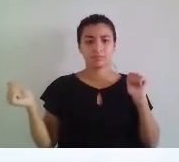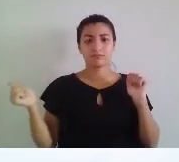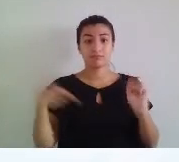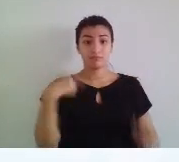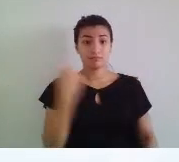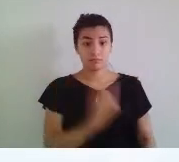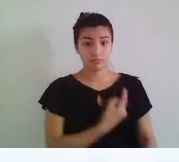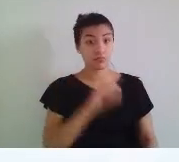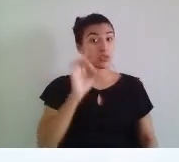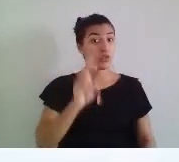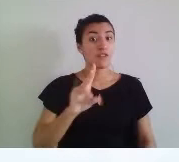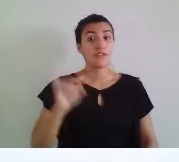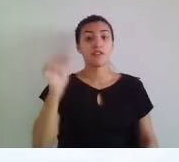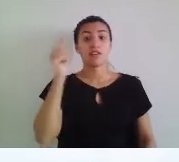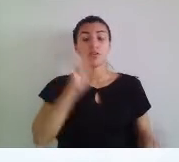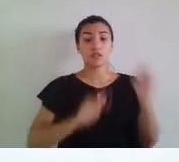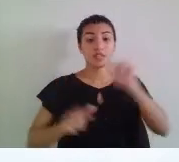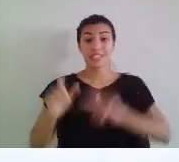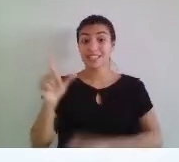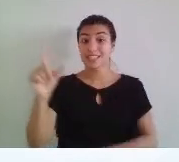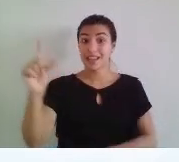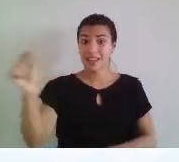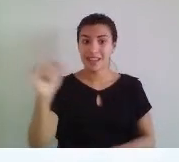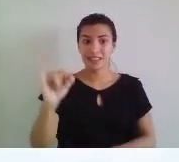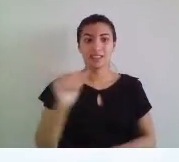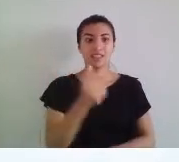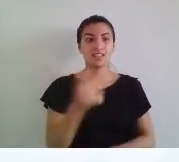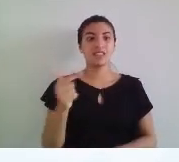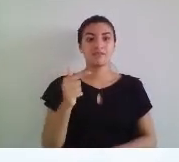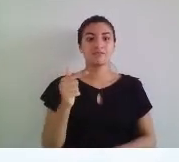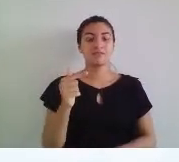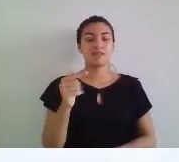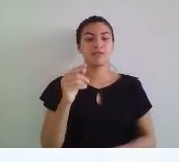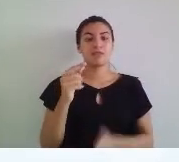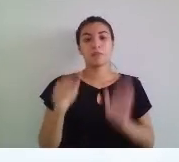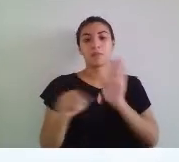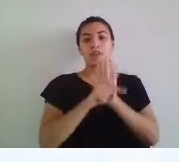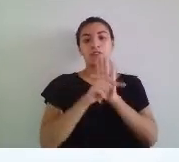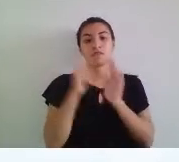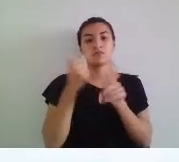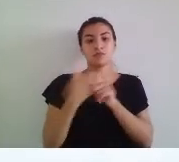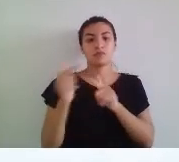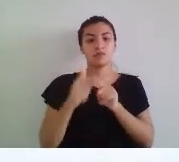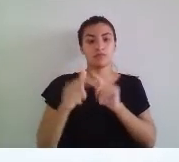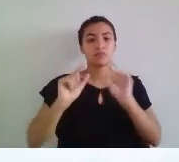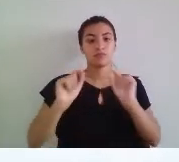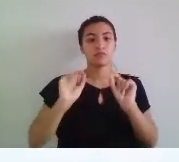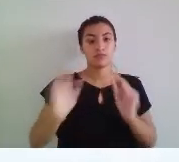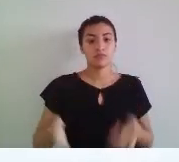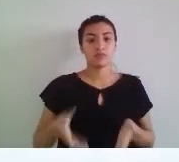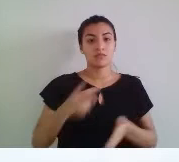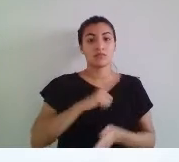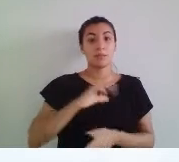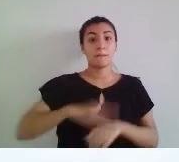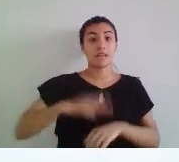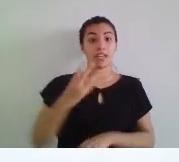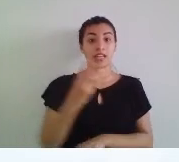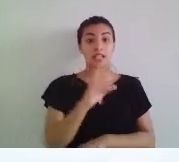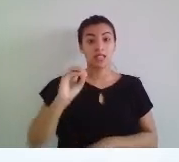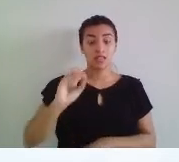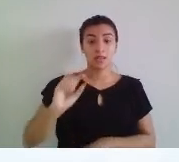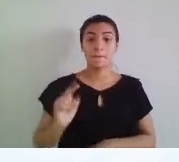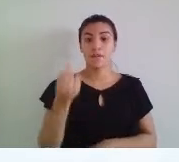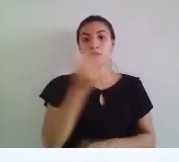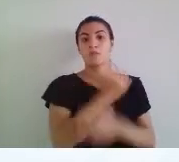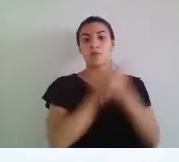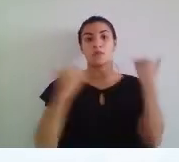gente só vai conseguir sair dela com menos danos do que aqueles que a gente já teve até aqui. A gente já está com mais de 300 mil mortos. É a notícia mais